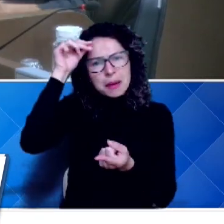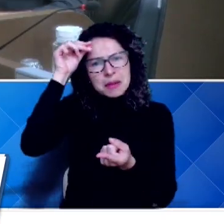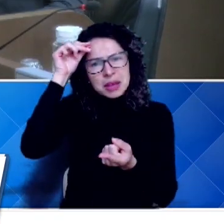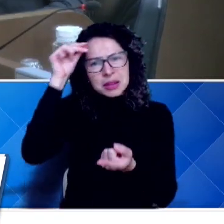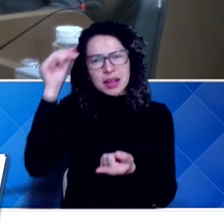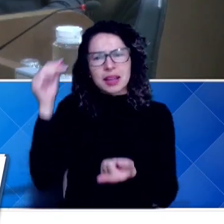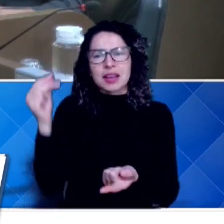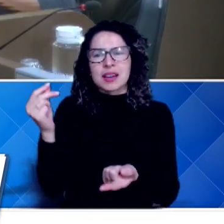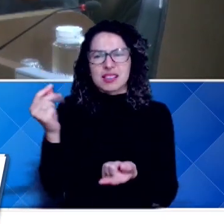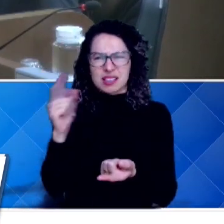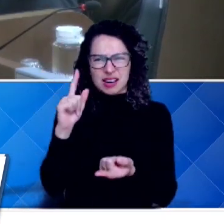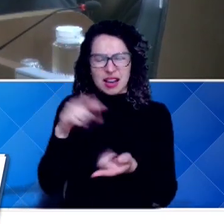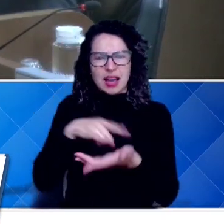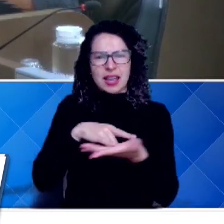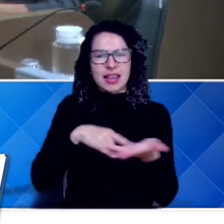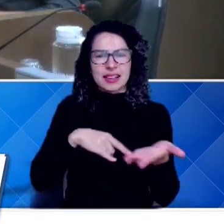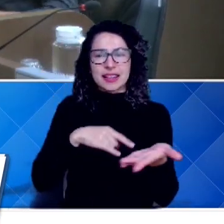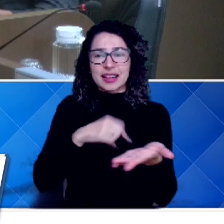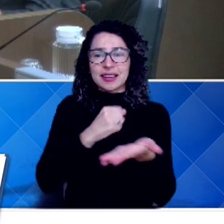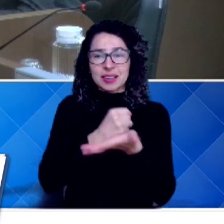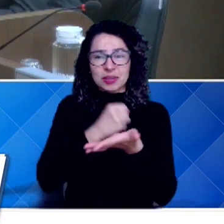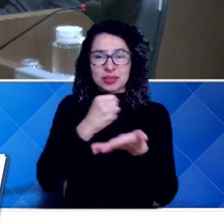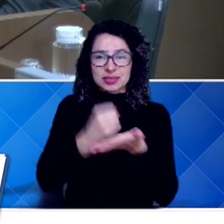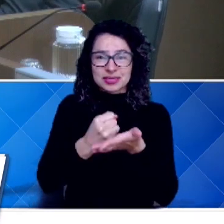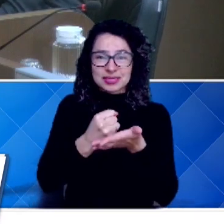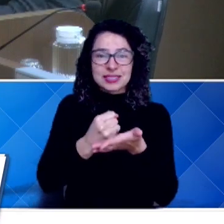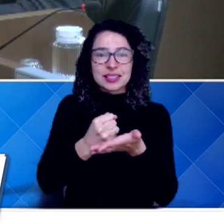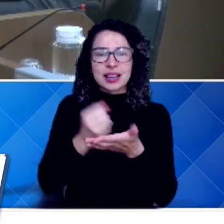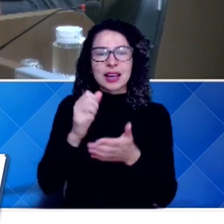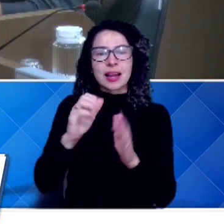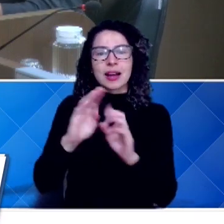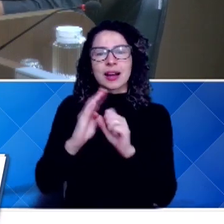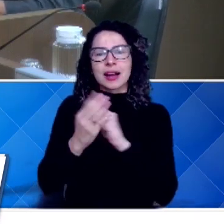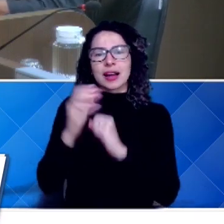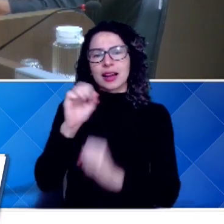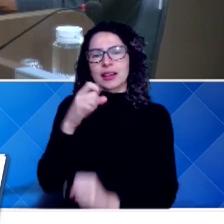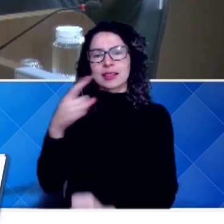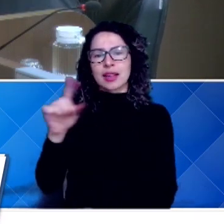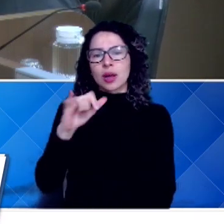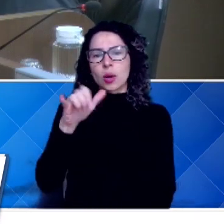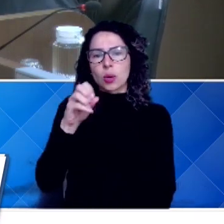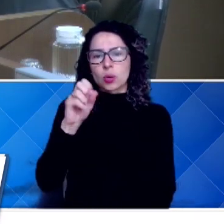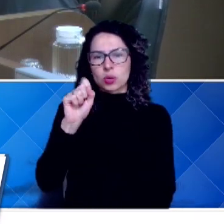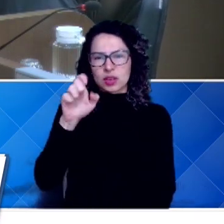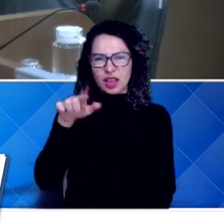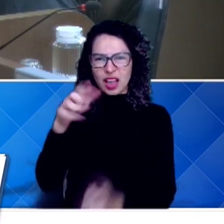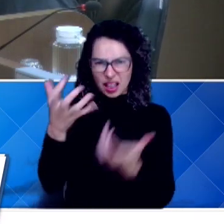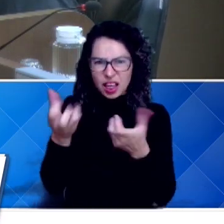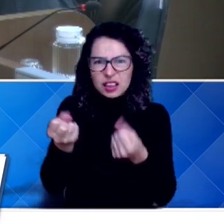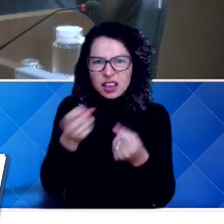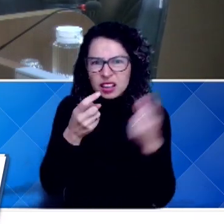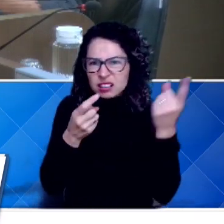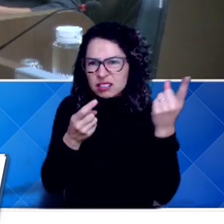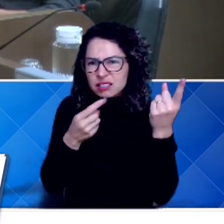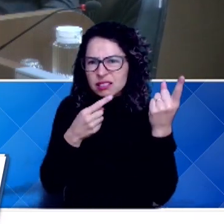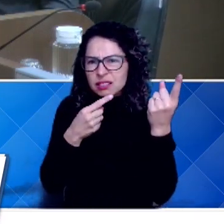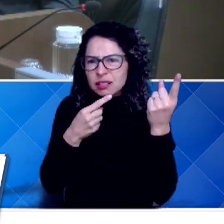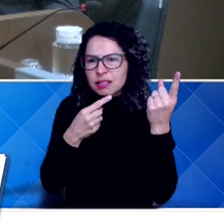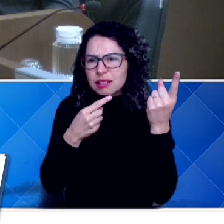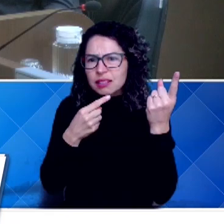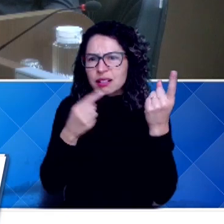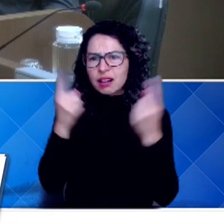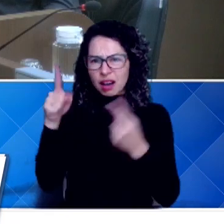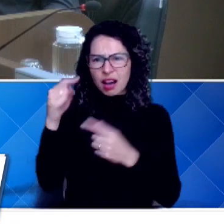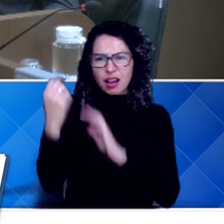através do contrato com a São José, a prefeitura deu um aceite, recebeu esse troço da empresa São